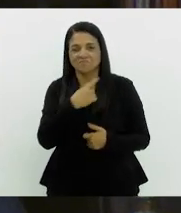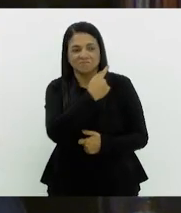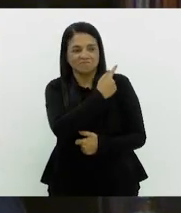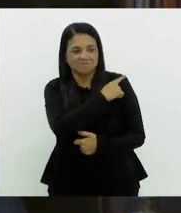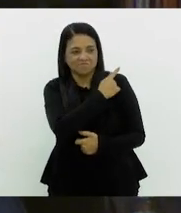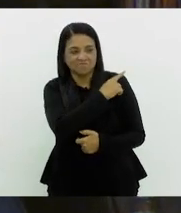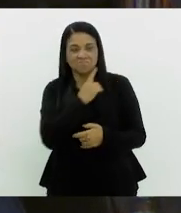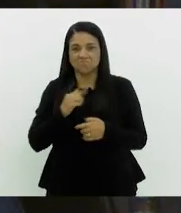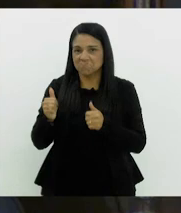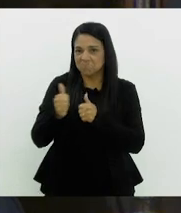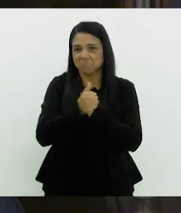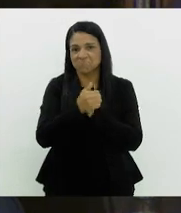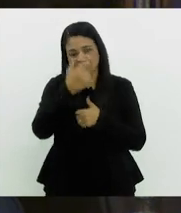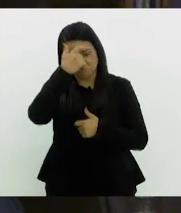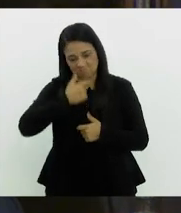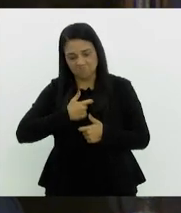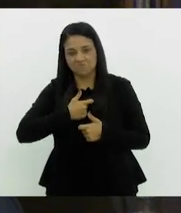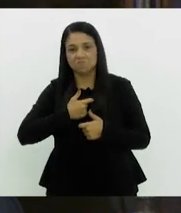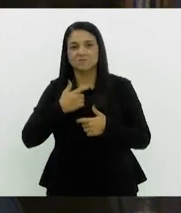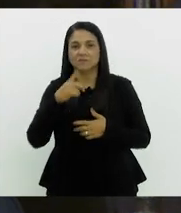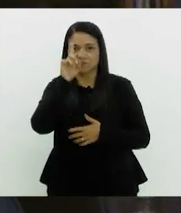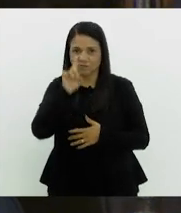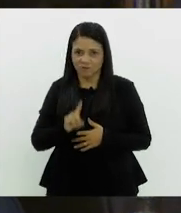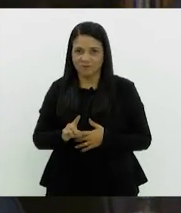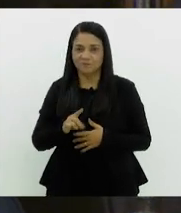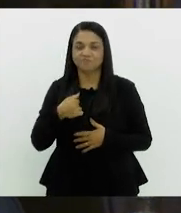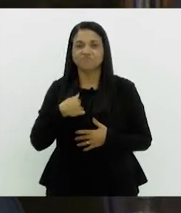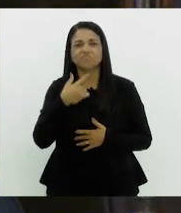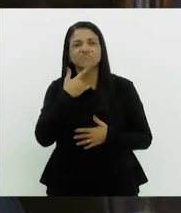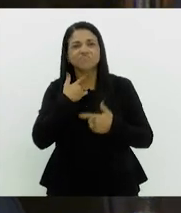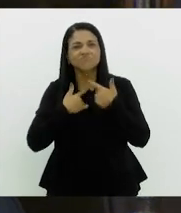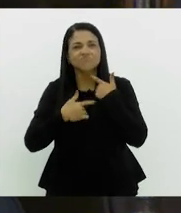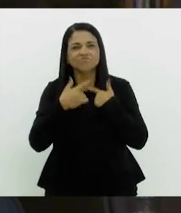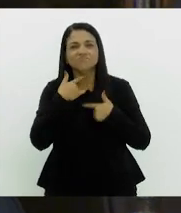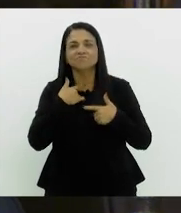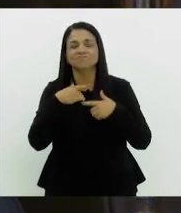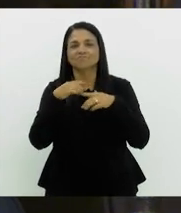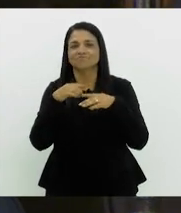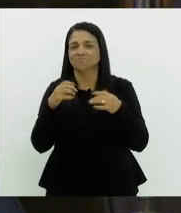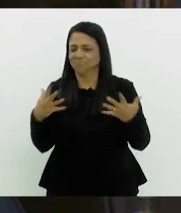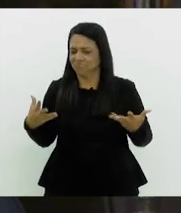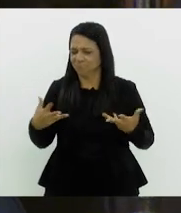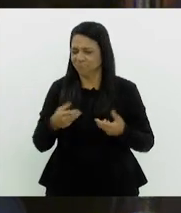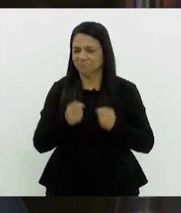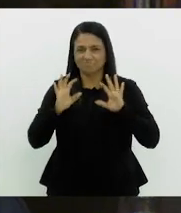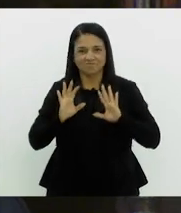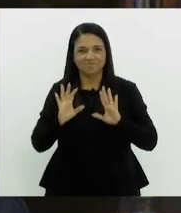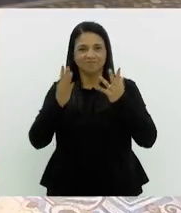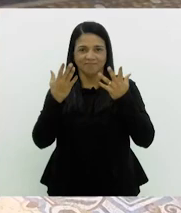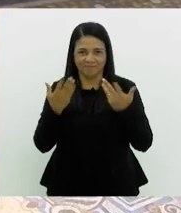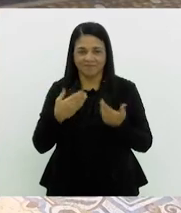diretoria. E desejo às senhoras e senhores um excelente evento. Forte abraço.